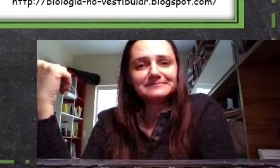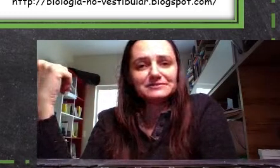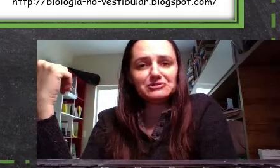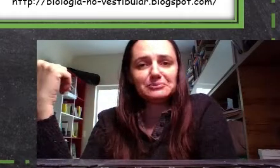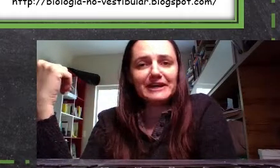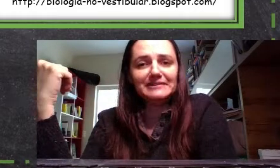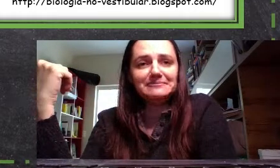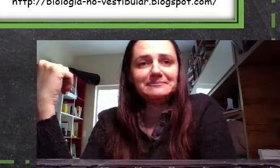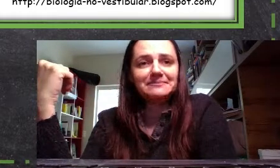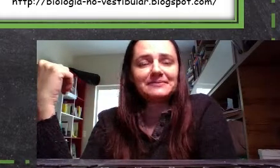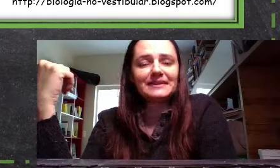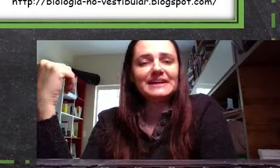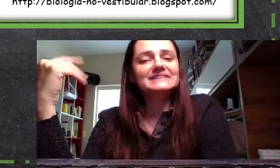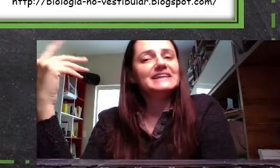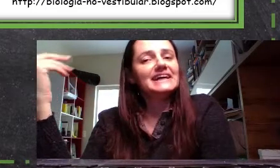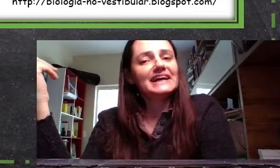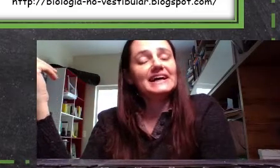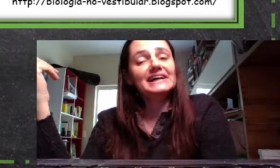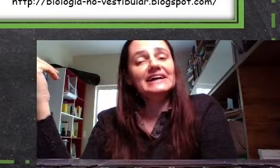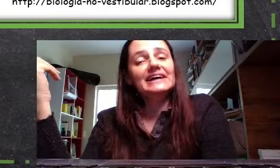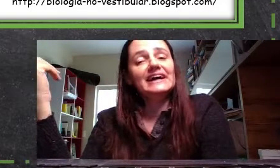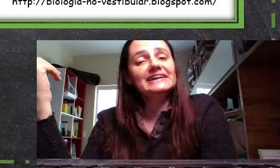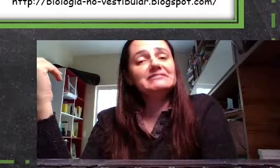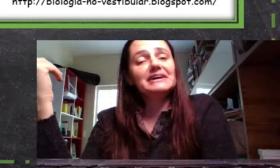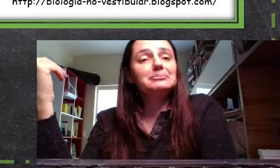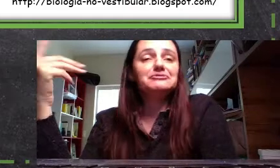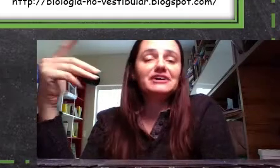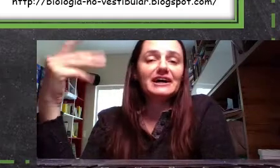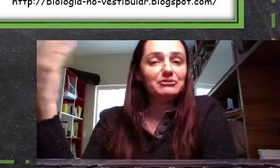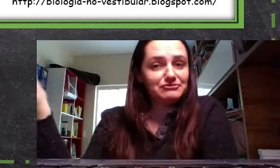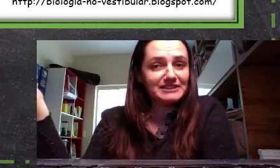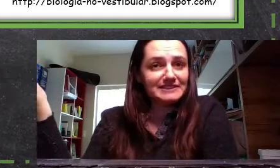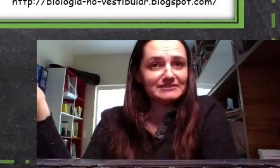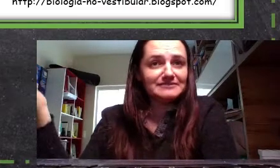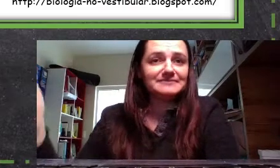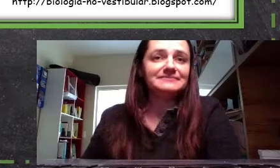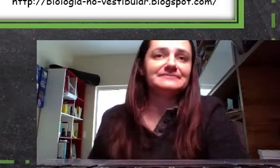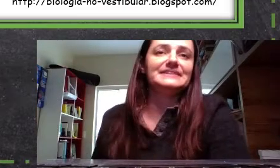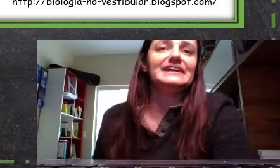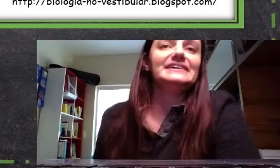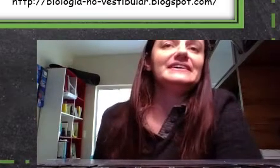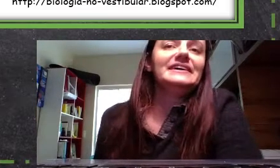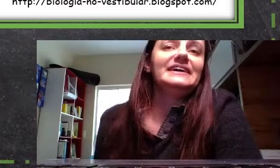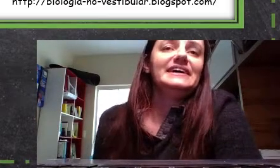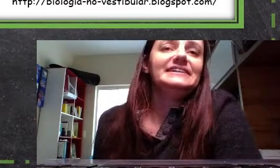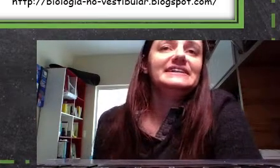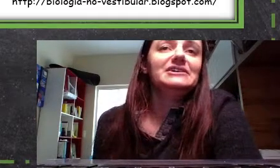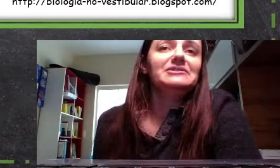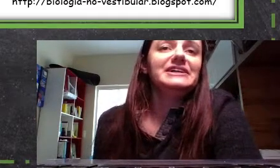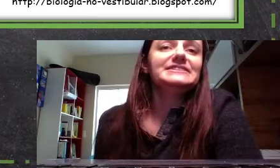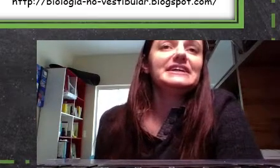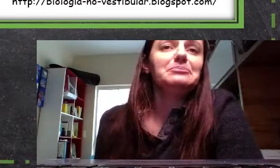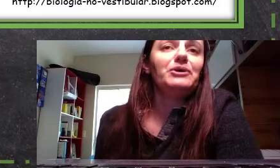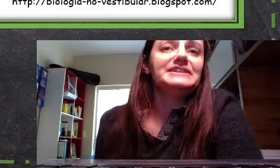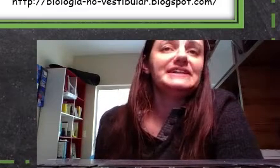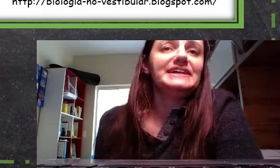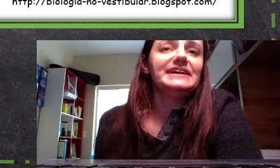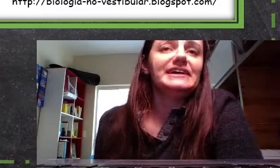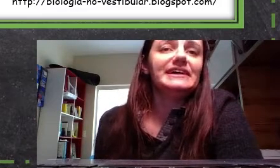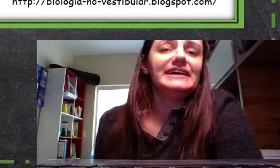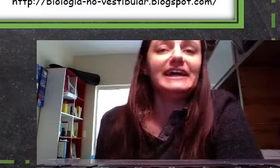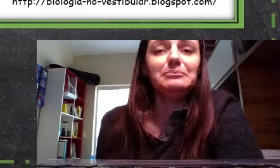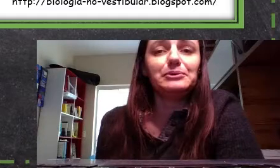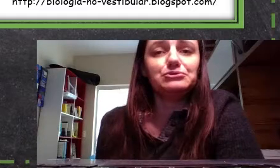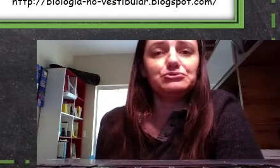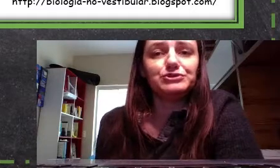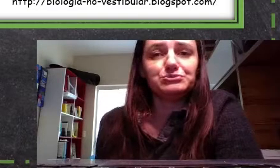LH, tudo bem? Esse LH é que vai provocar a ovulação, tá? Então, isso que importa